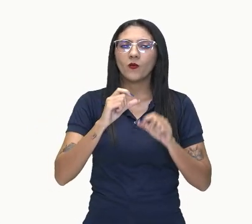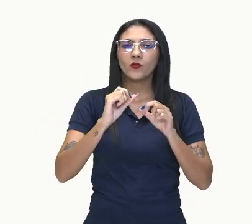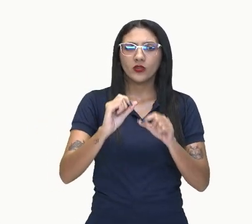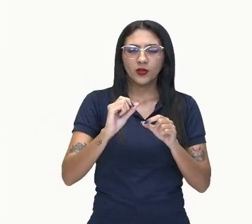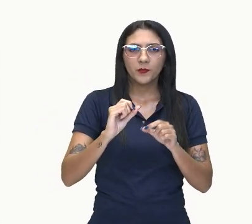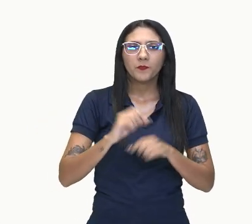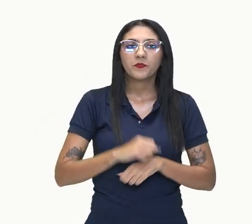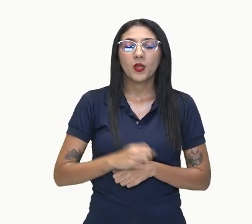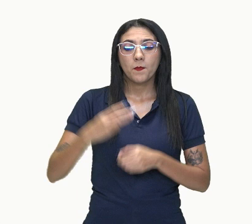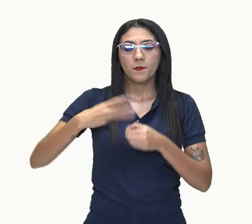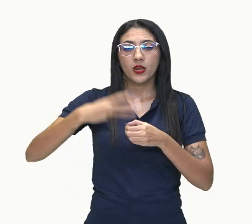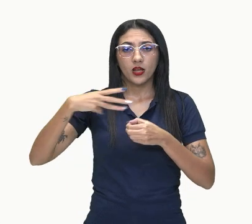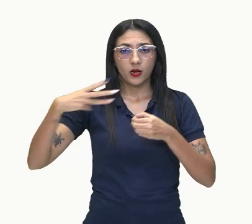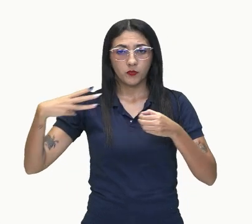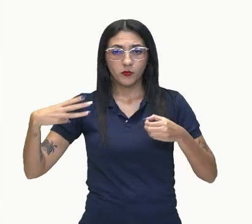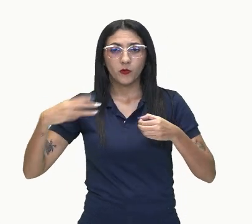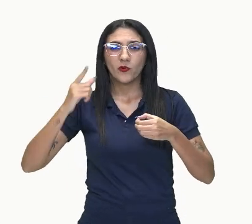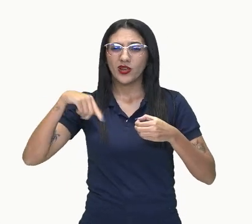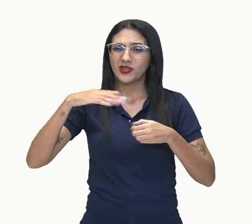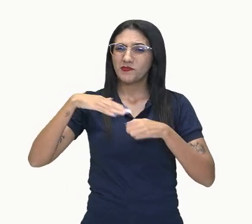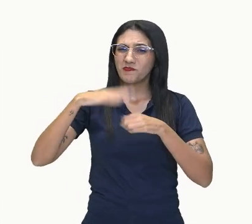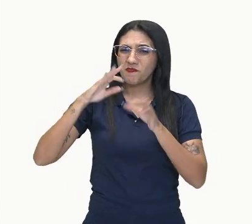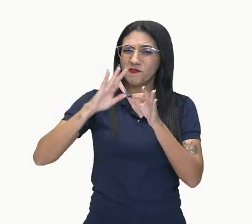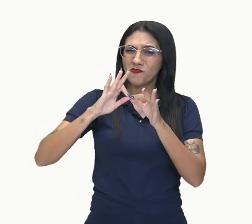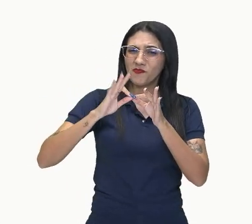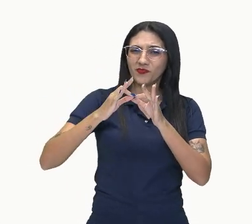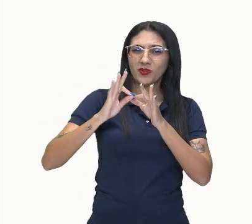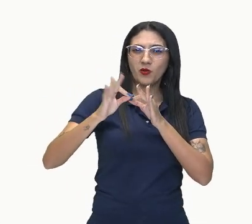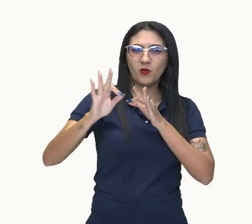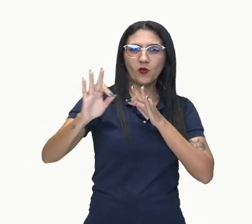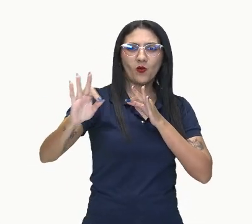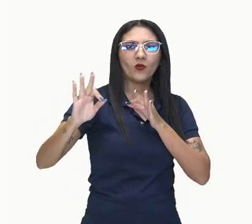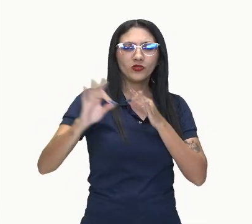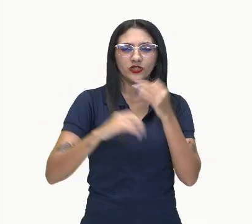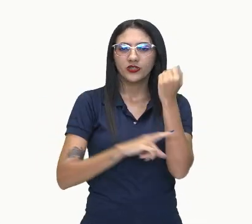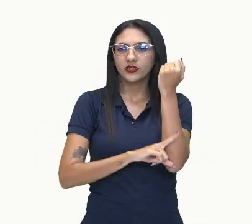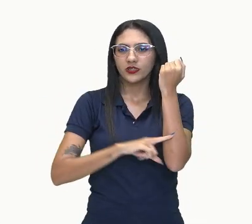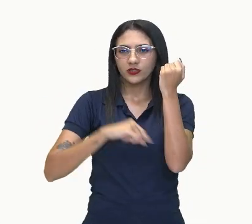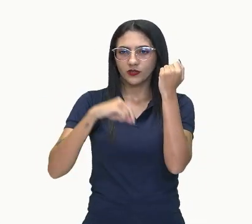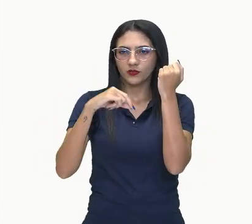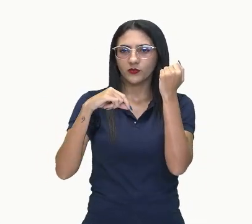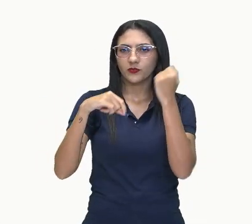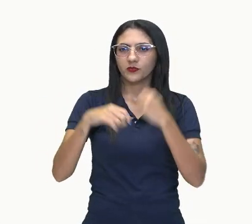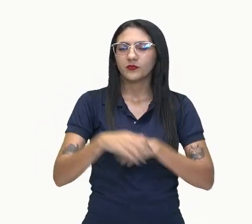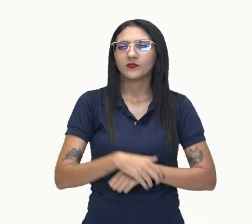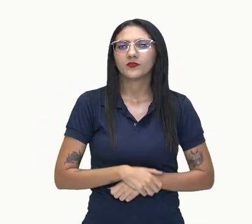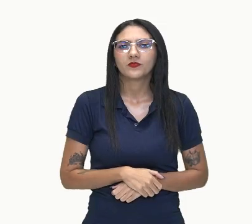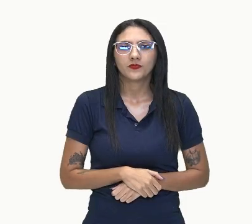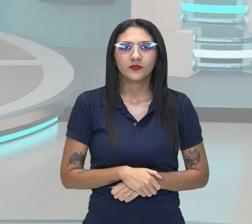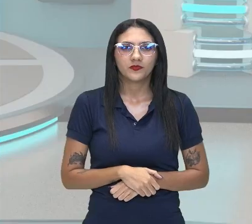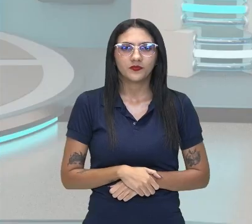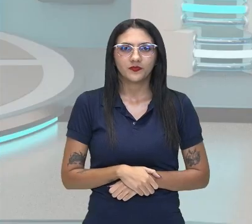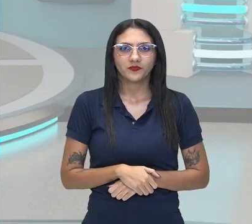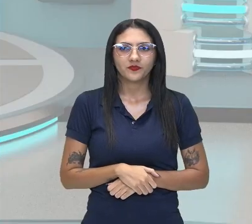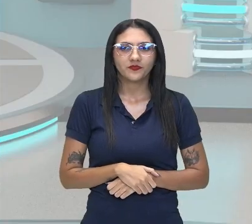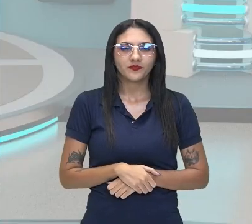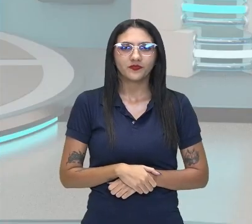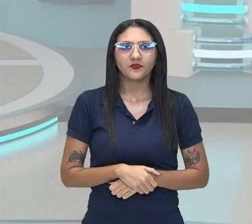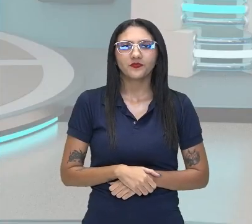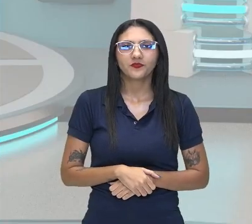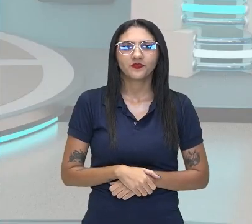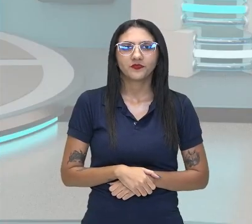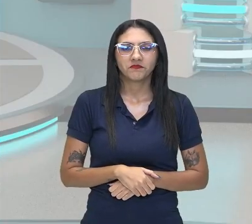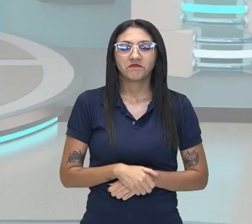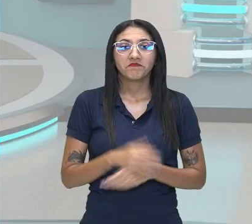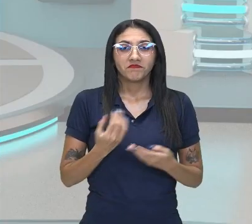Iranduba. Manacapuru é mais longe que Iranduba. Bom, gente,